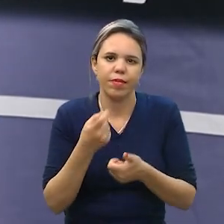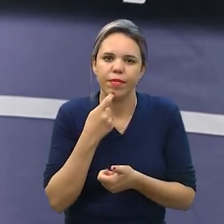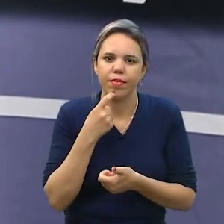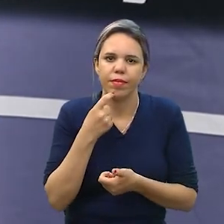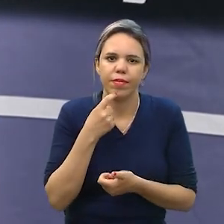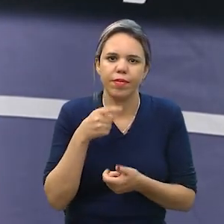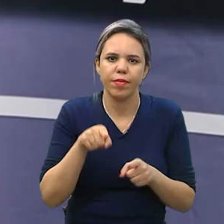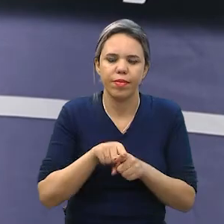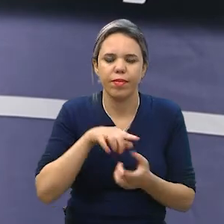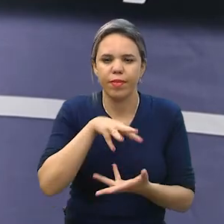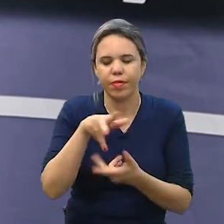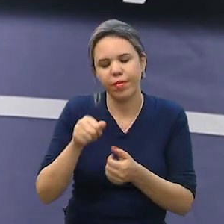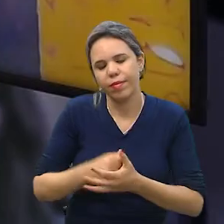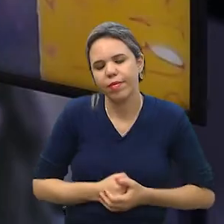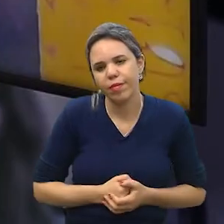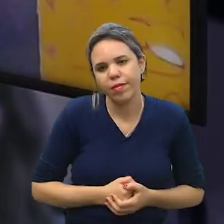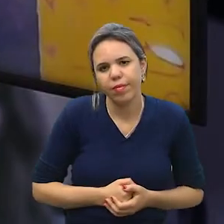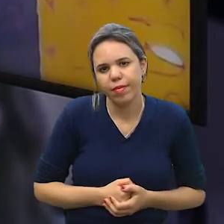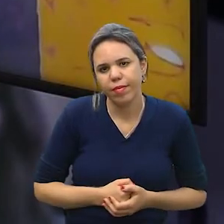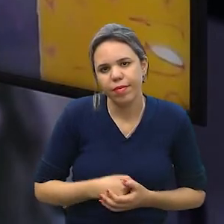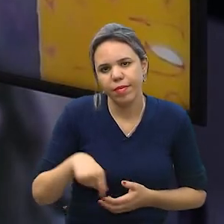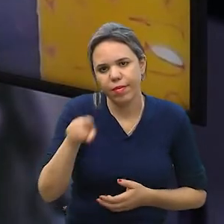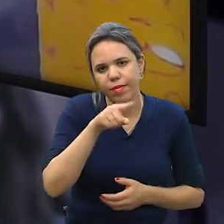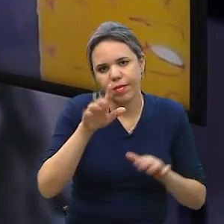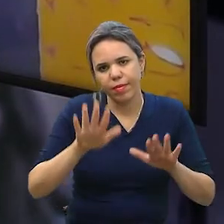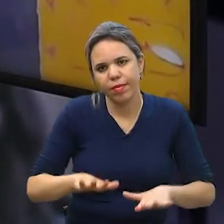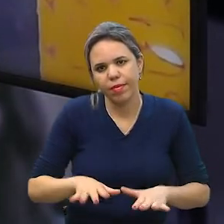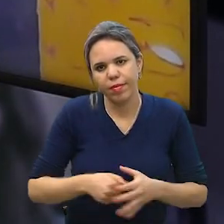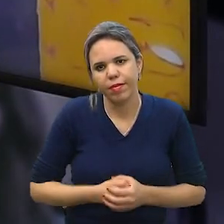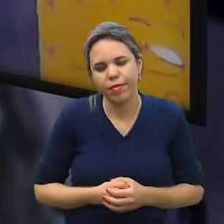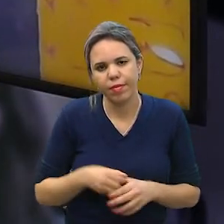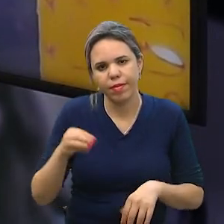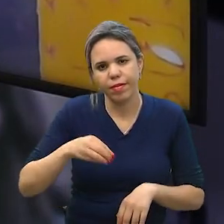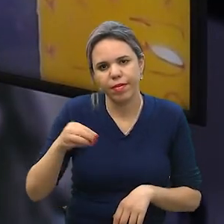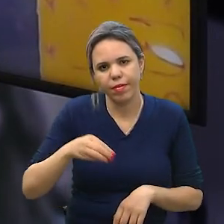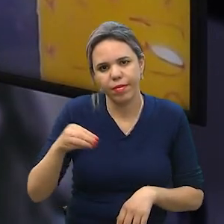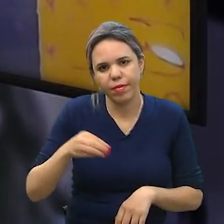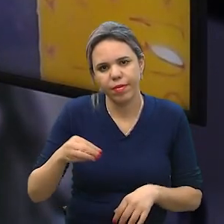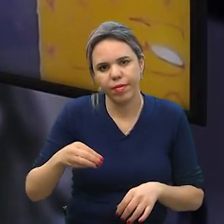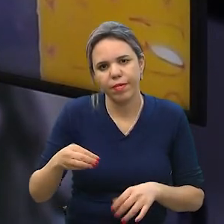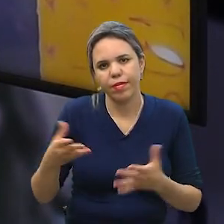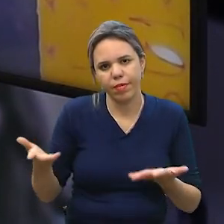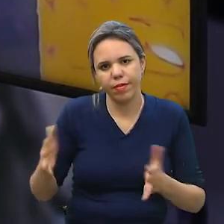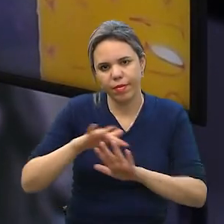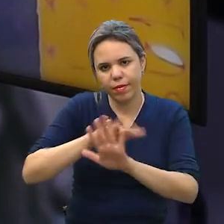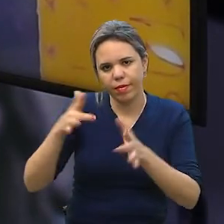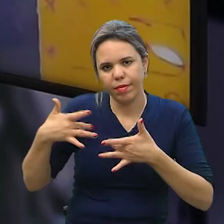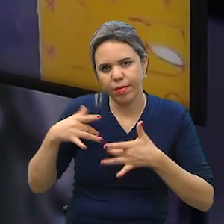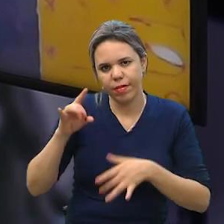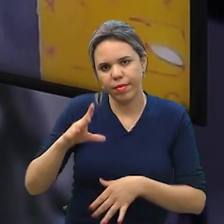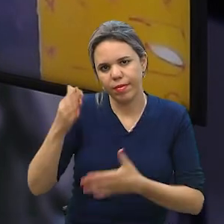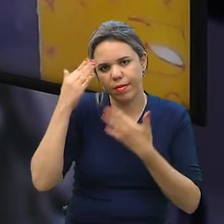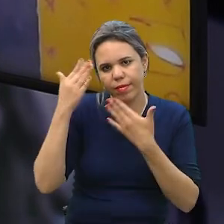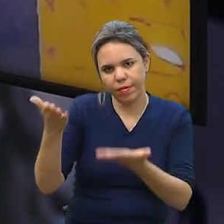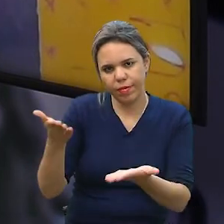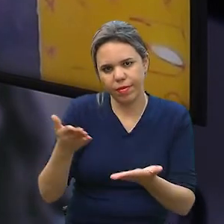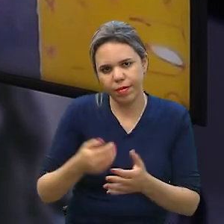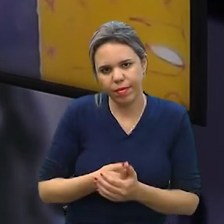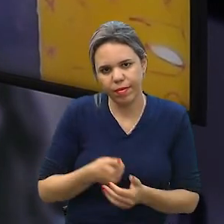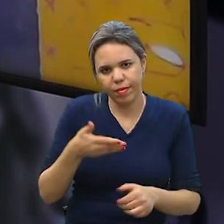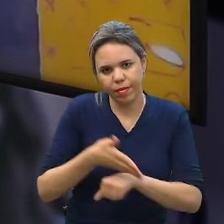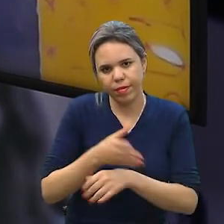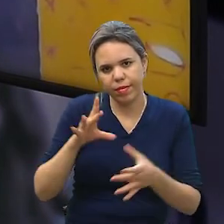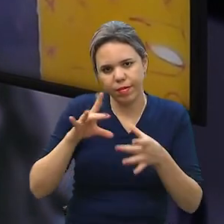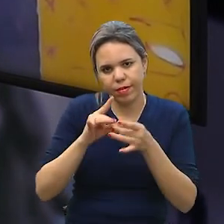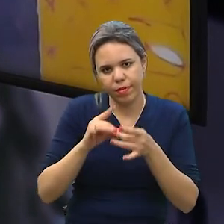Campinas, mas no mundo todo. Para você que ficou com a gente nesses minutos de Mãos Solidárias, eu só tenho a agradecer pela sua